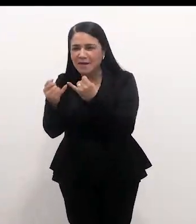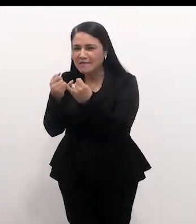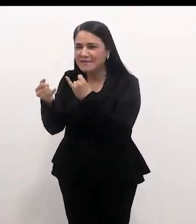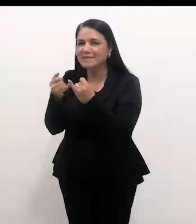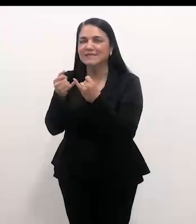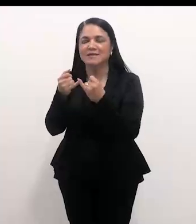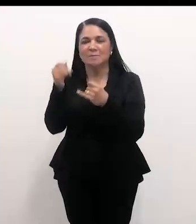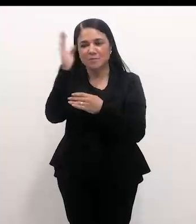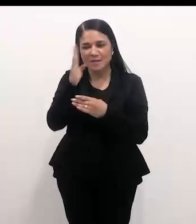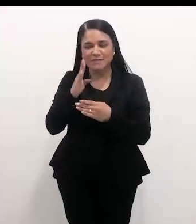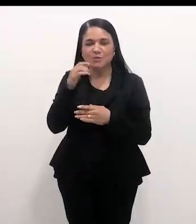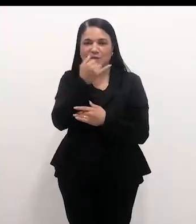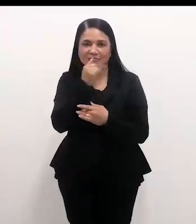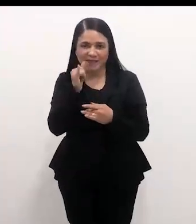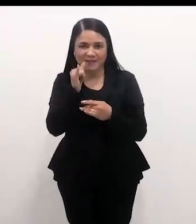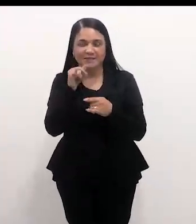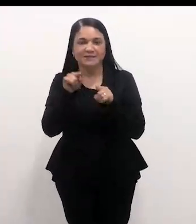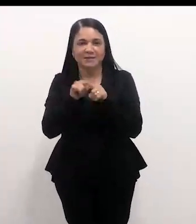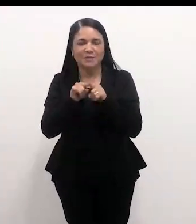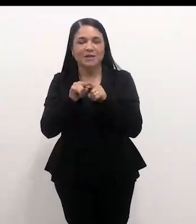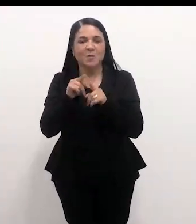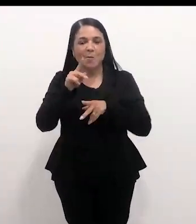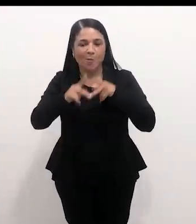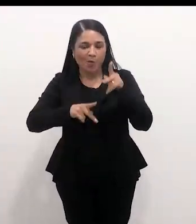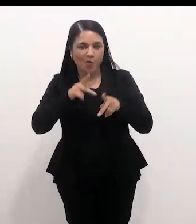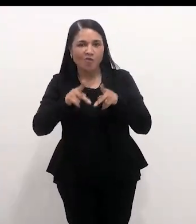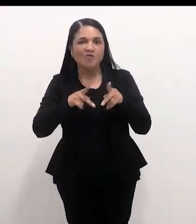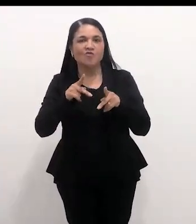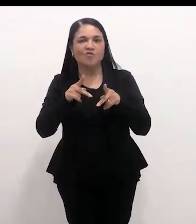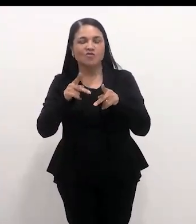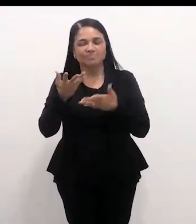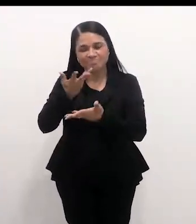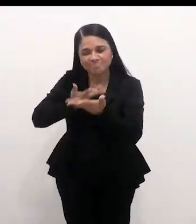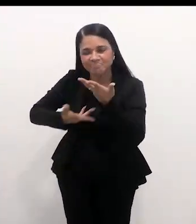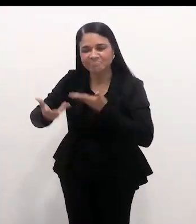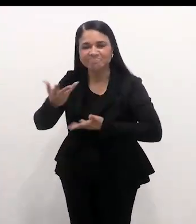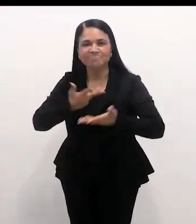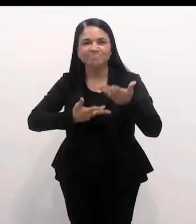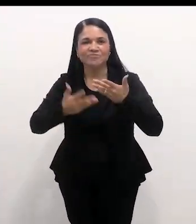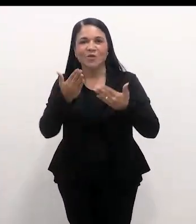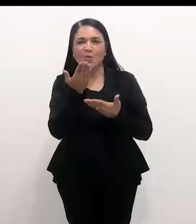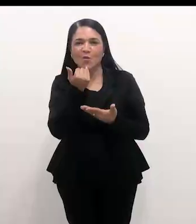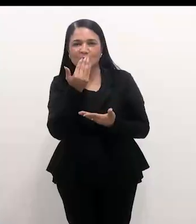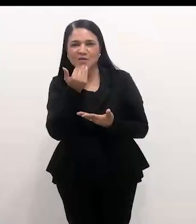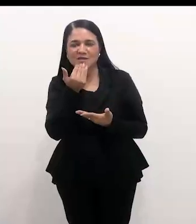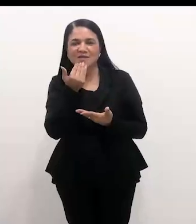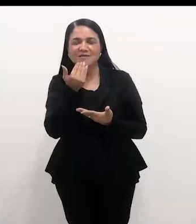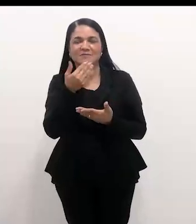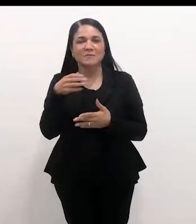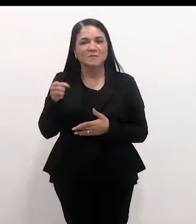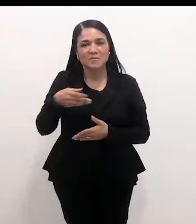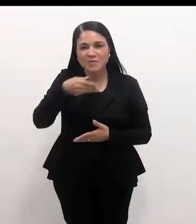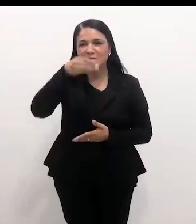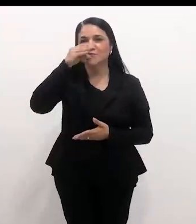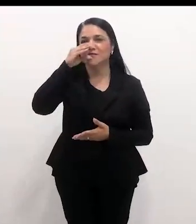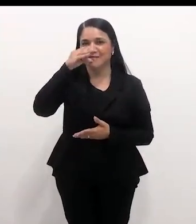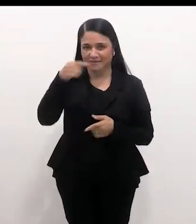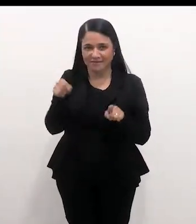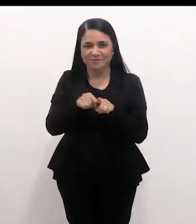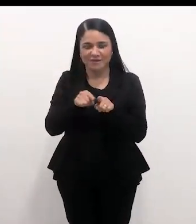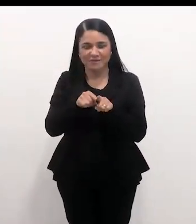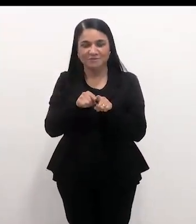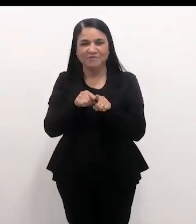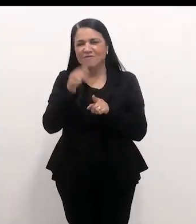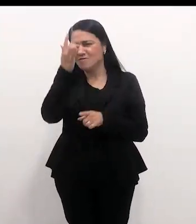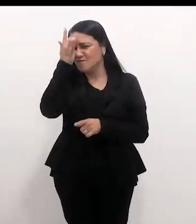italo-descendentes, mas também o povo brasileiro e o povo italiano são muito parecidos, não? Para compartilhar, comendo e bebendo. Então